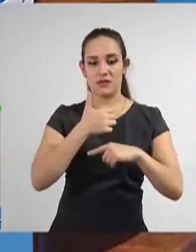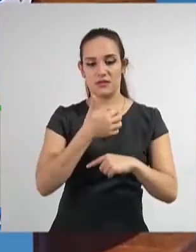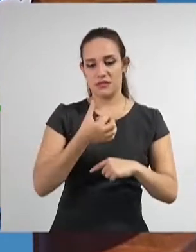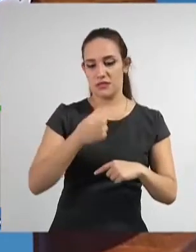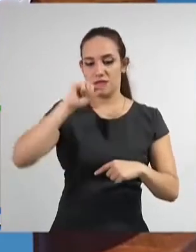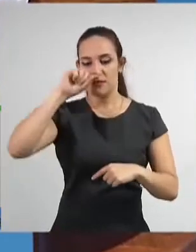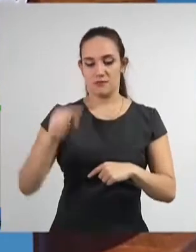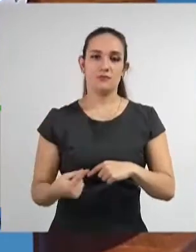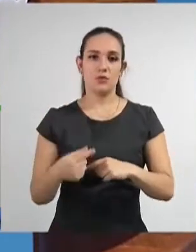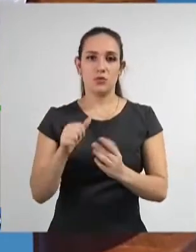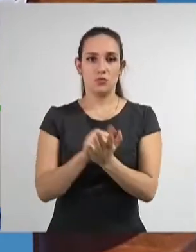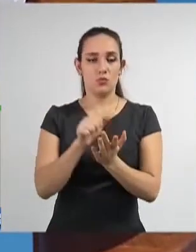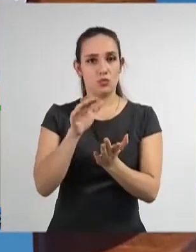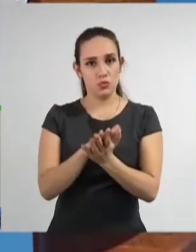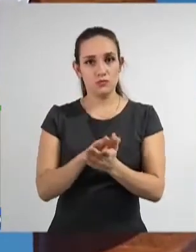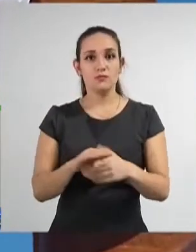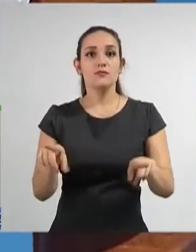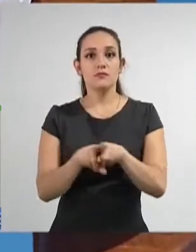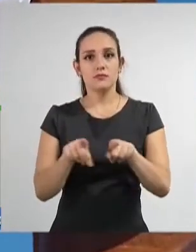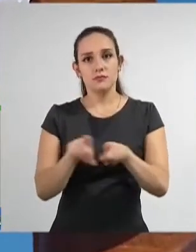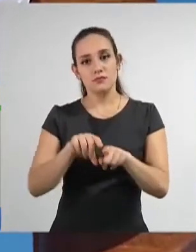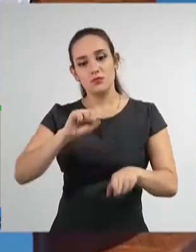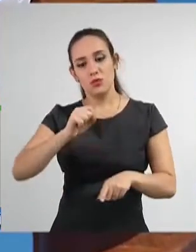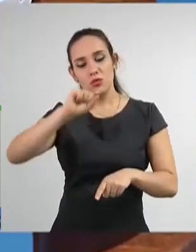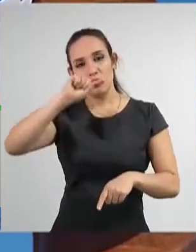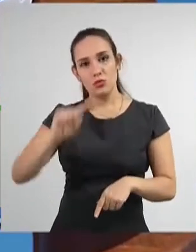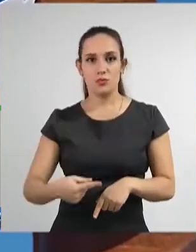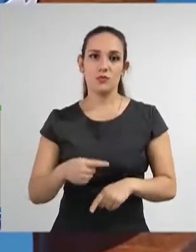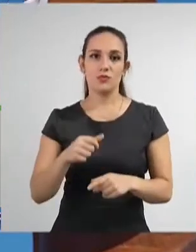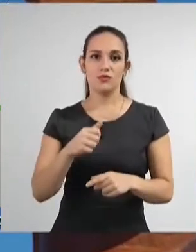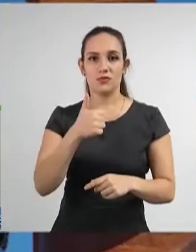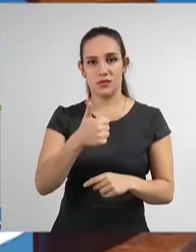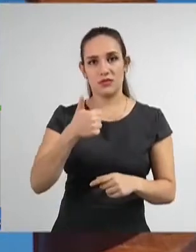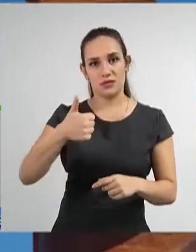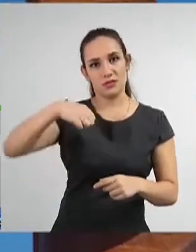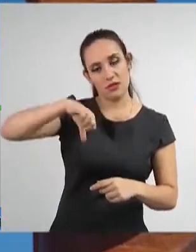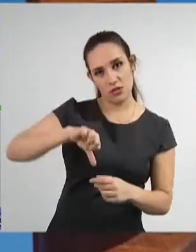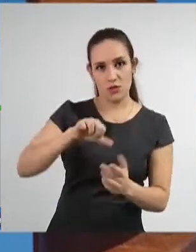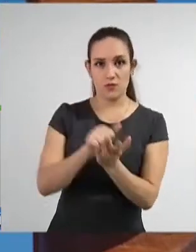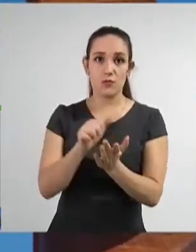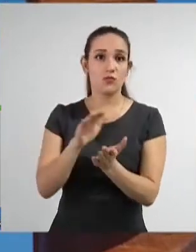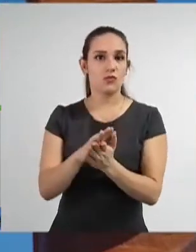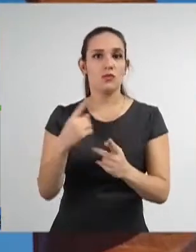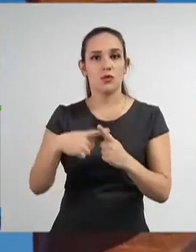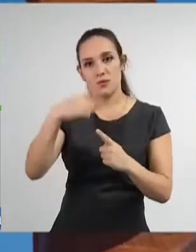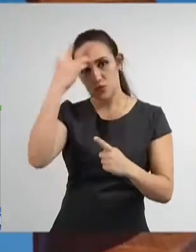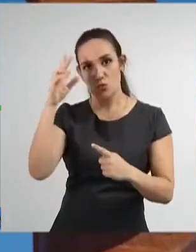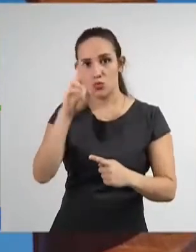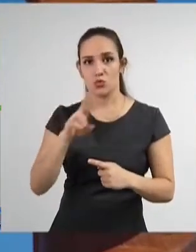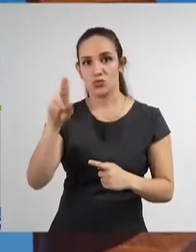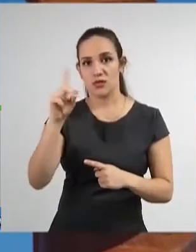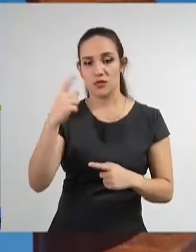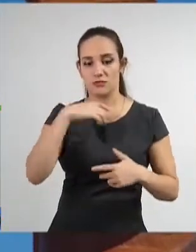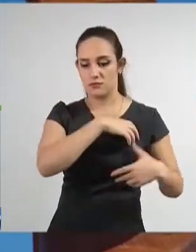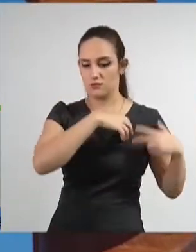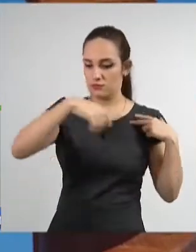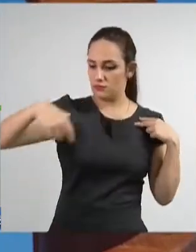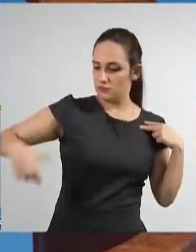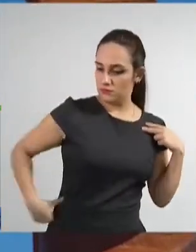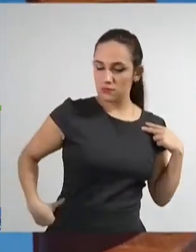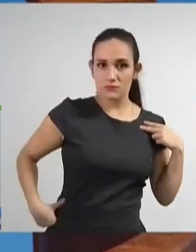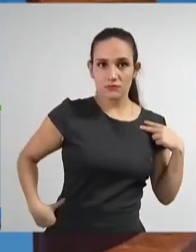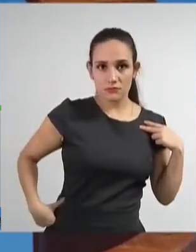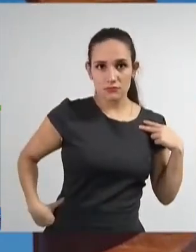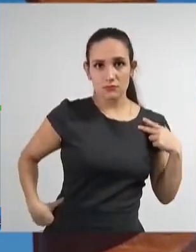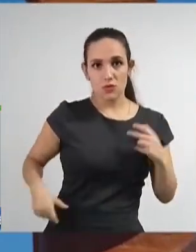16.915 autuações e 8.119 multas por deixar o condutor de usar o cinto de segurança, que é tão